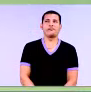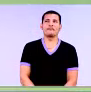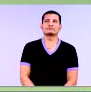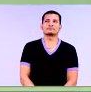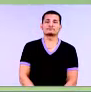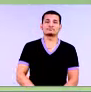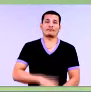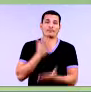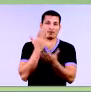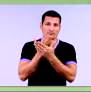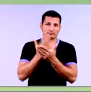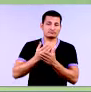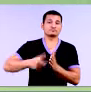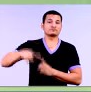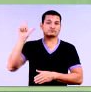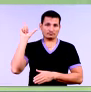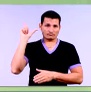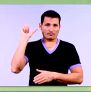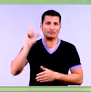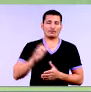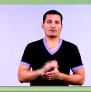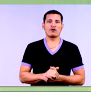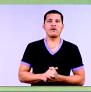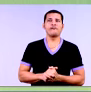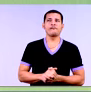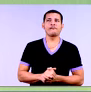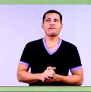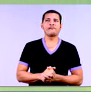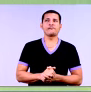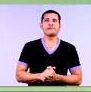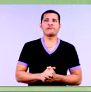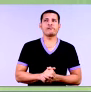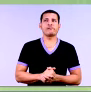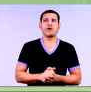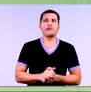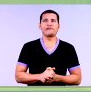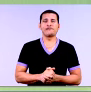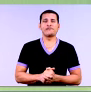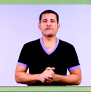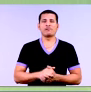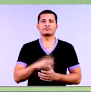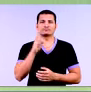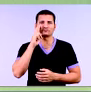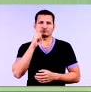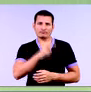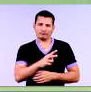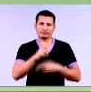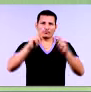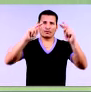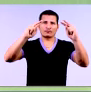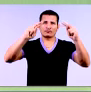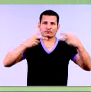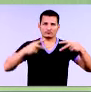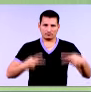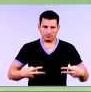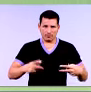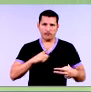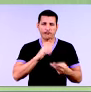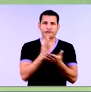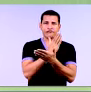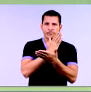Na aula anterior, aqui no recapitulando, na aula anterior, nós vimos que o HTML possui